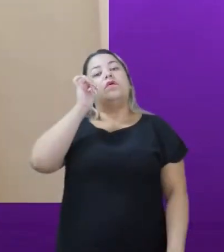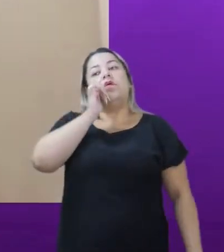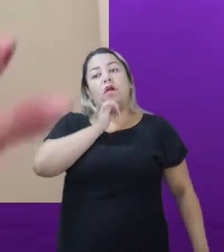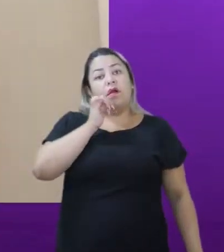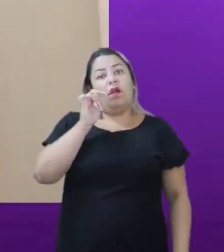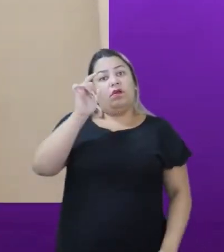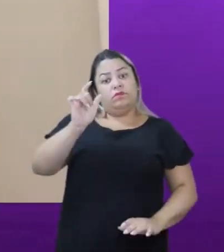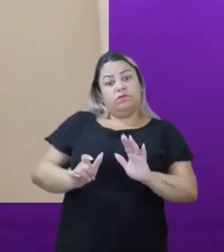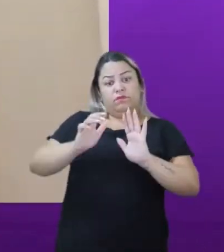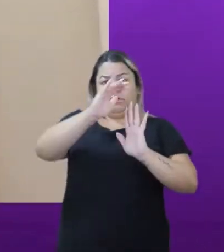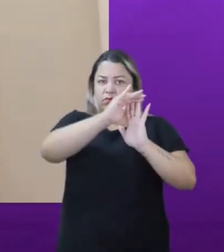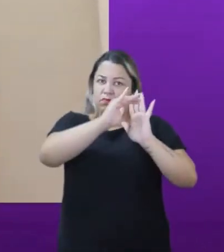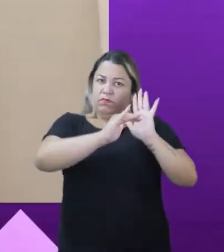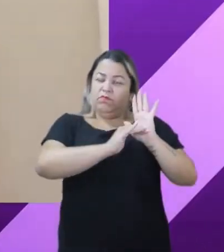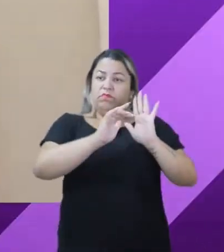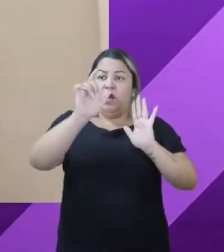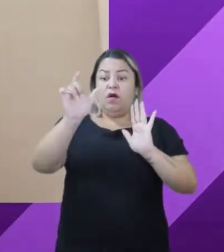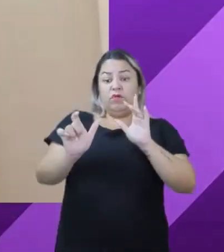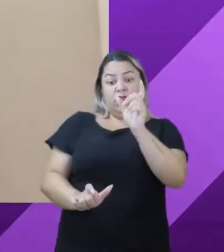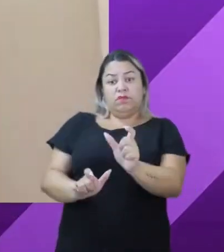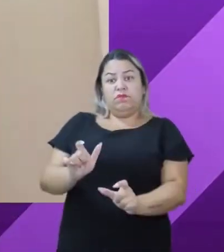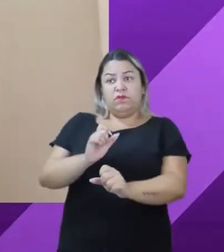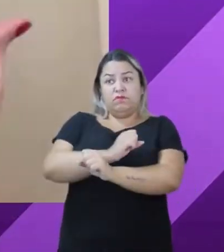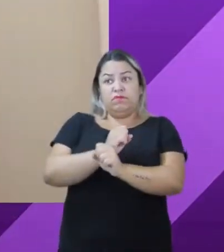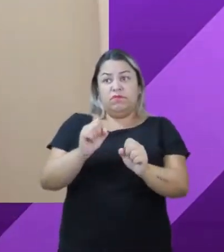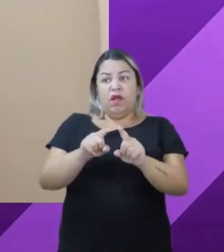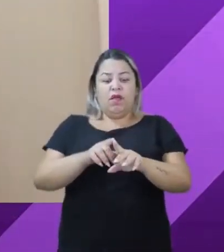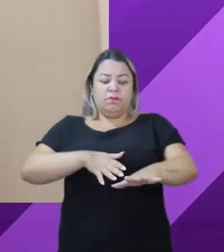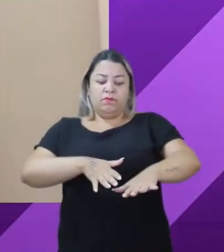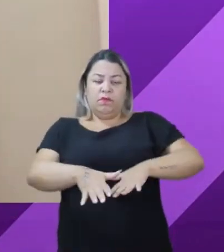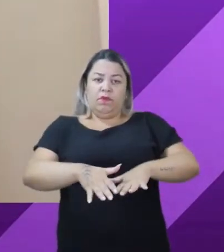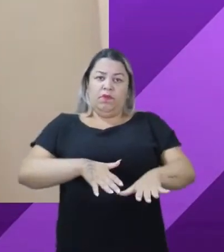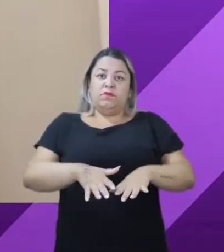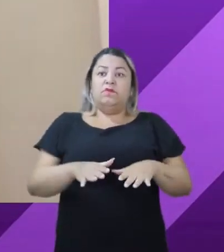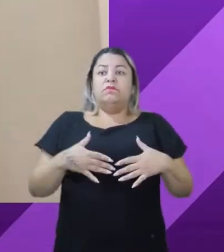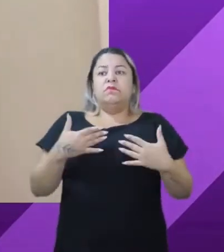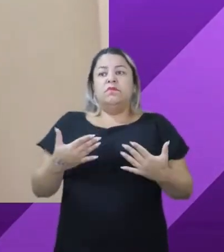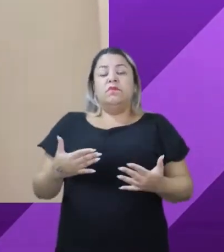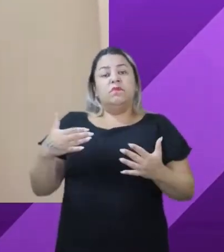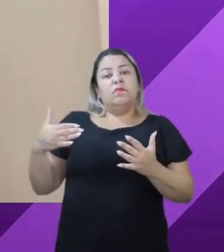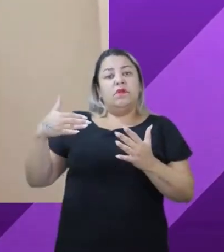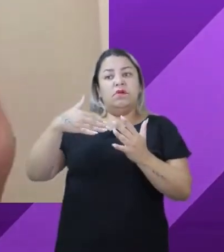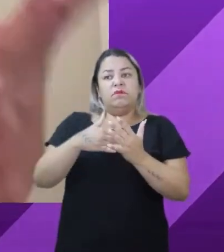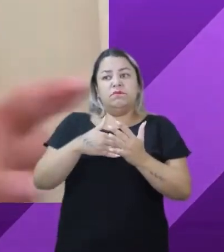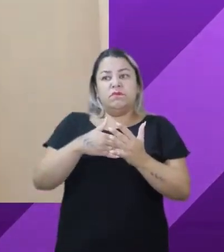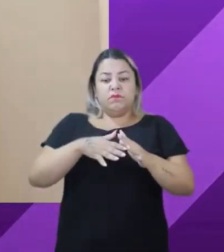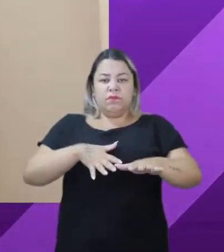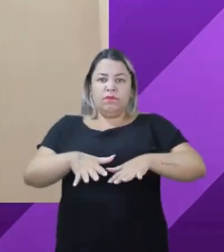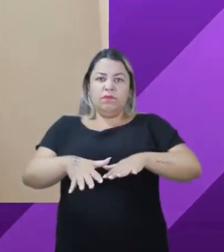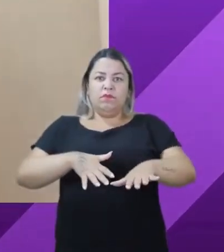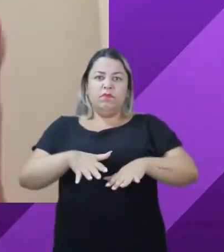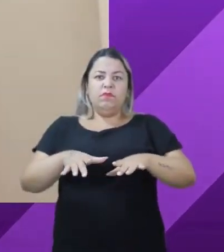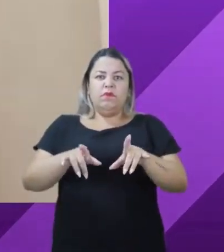enfim, da pauta das mulheres, eles têm uma capacidade de mobilização, né? Então, a última